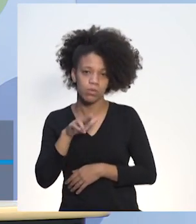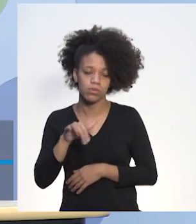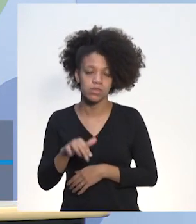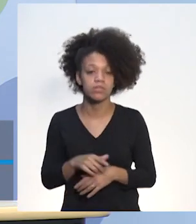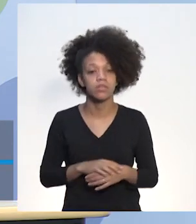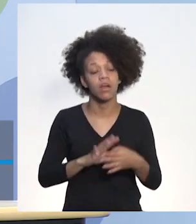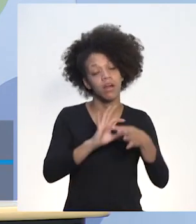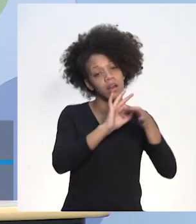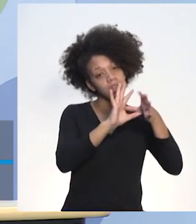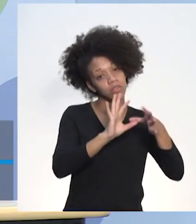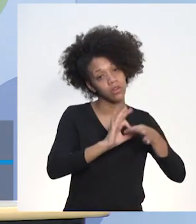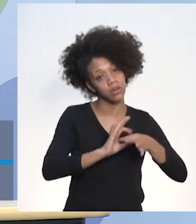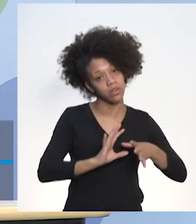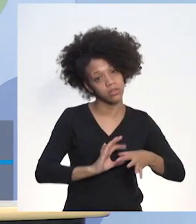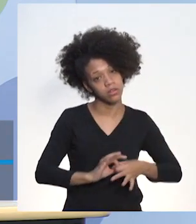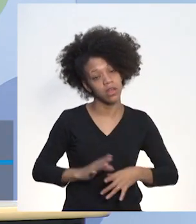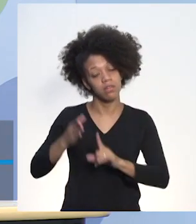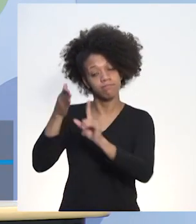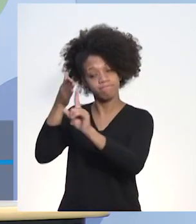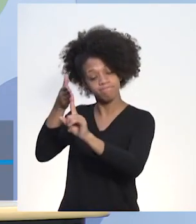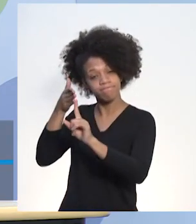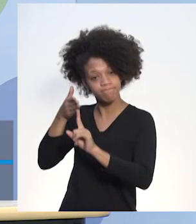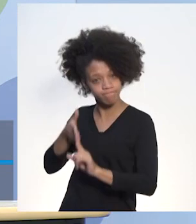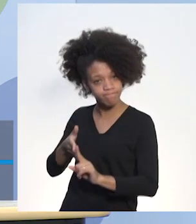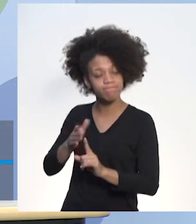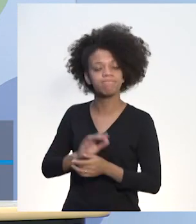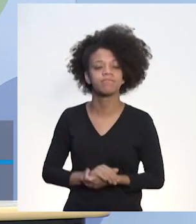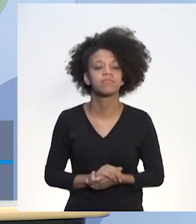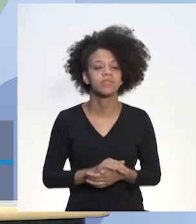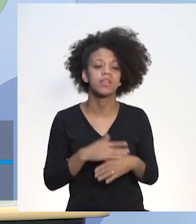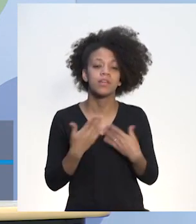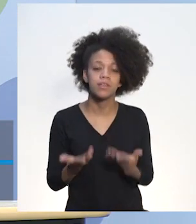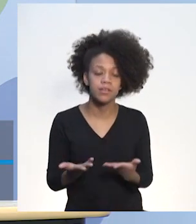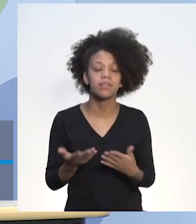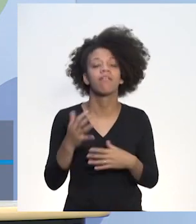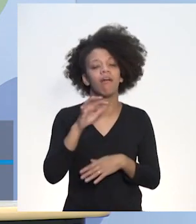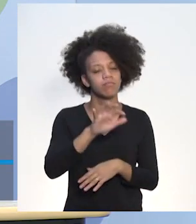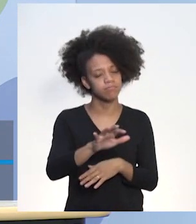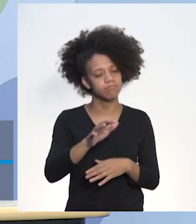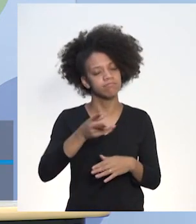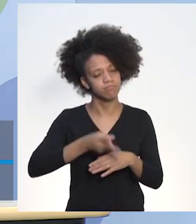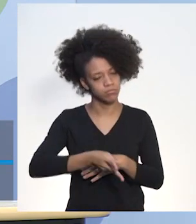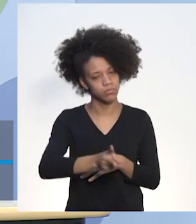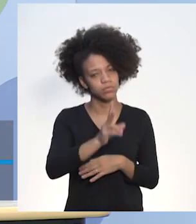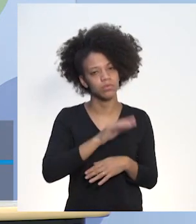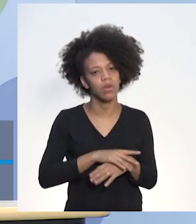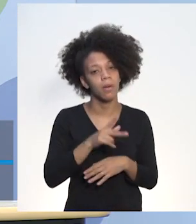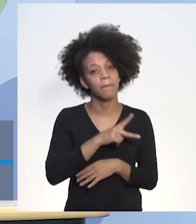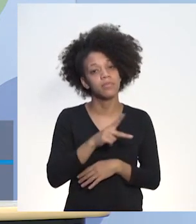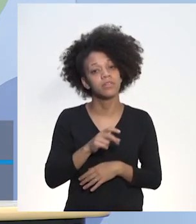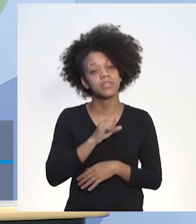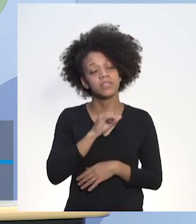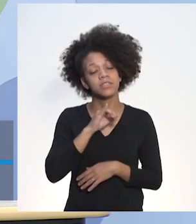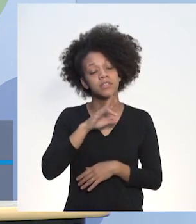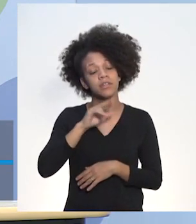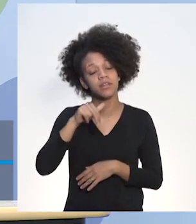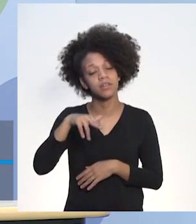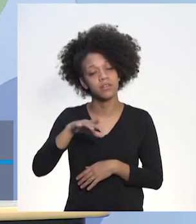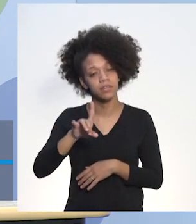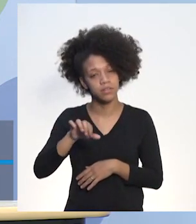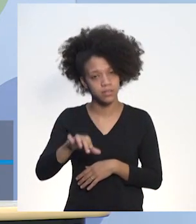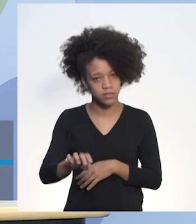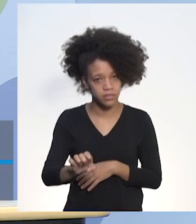aleatório, aleatório, determinístico e determinístico. E aí por aí vai, tá? Professor Cirlei, o Eduardo